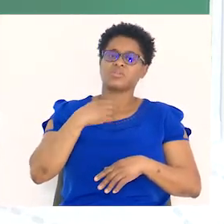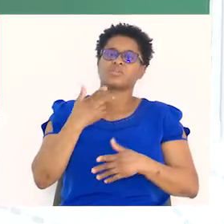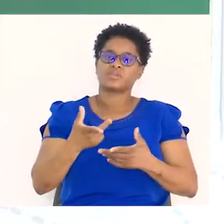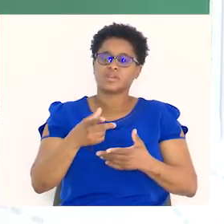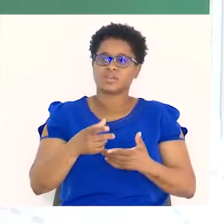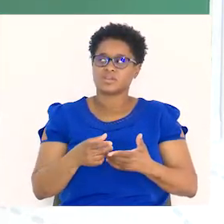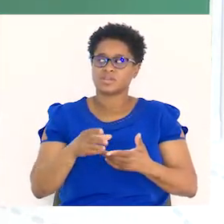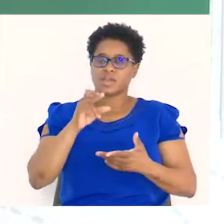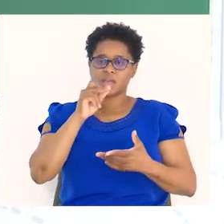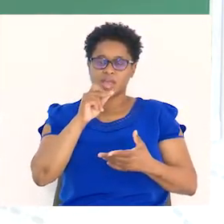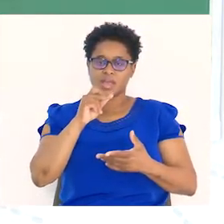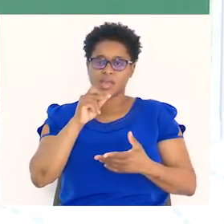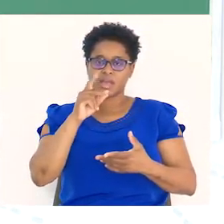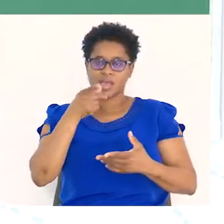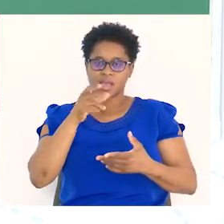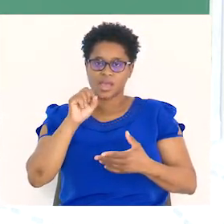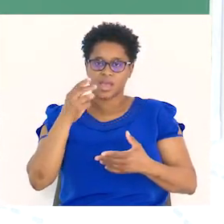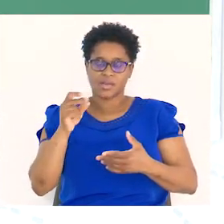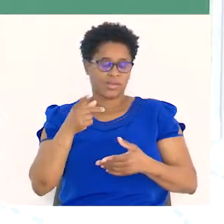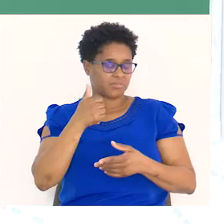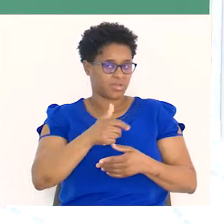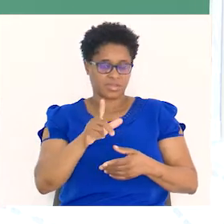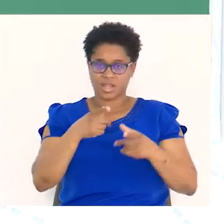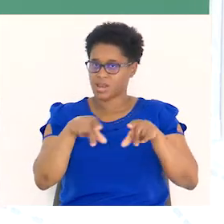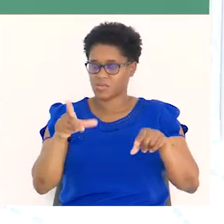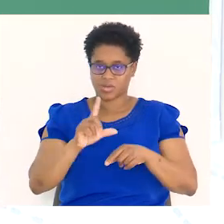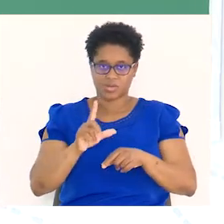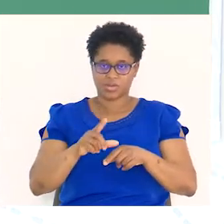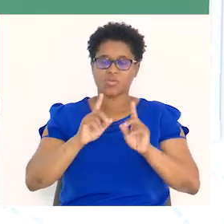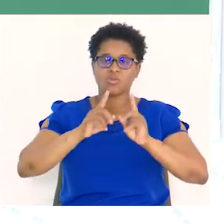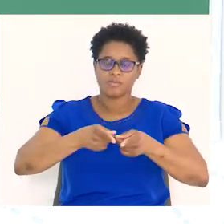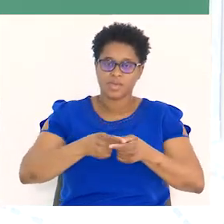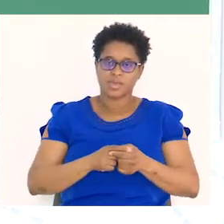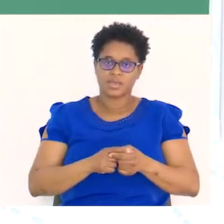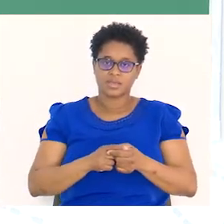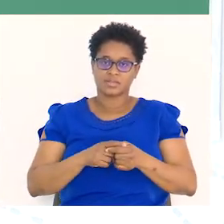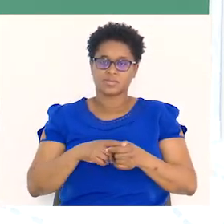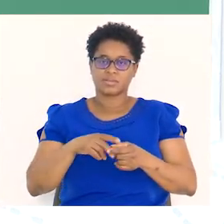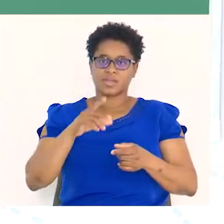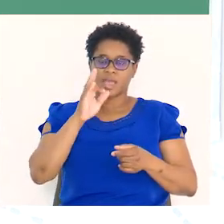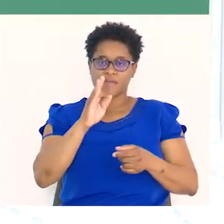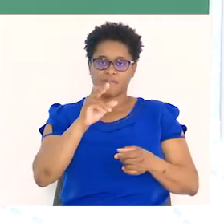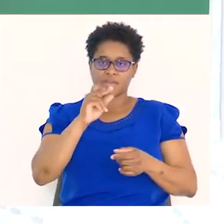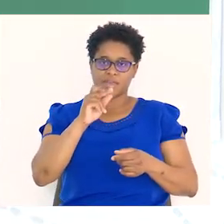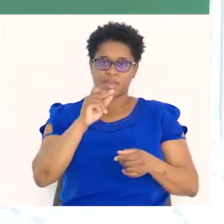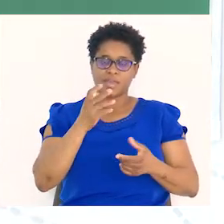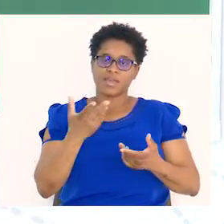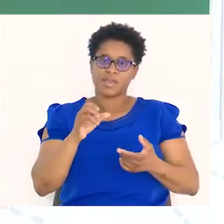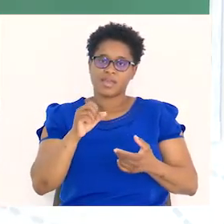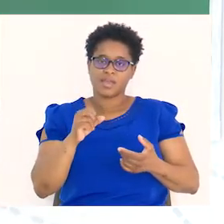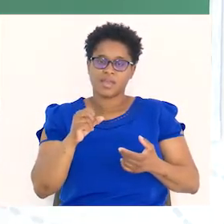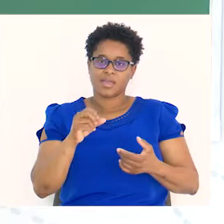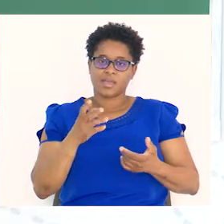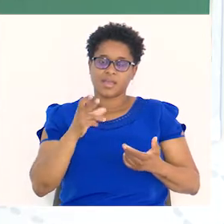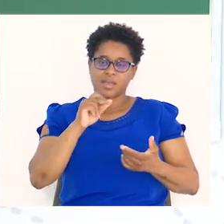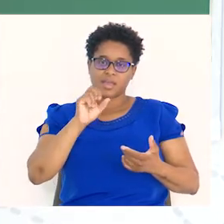água. Já não podes repetir outra vez o A porque não é correto na linguística. Então, começas a